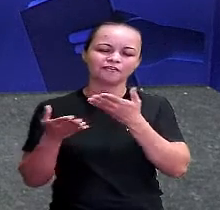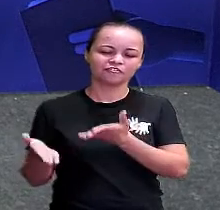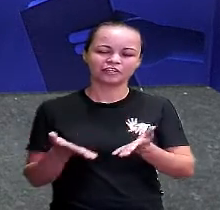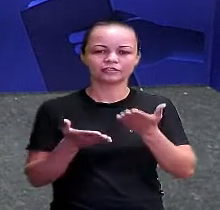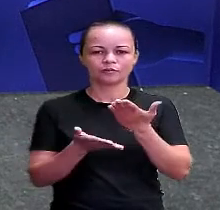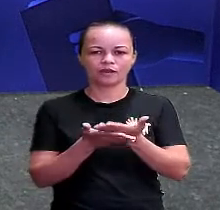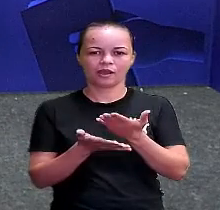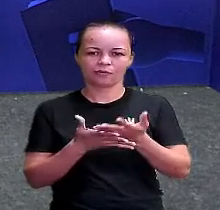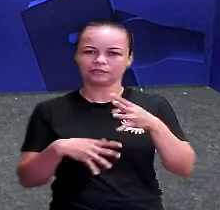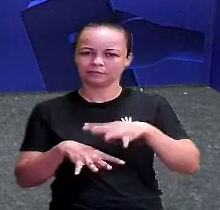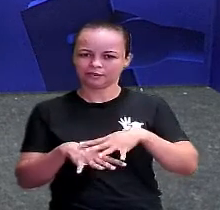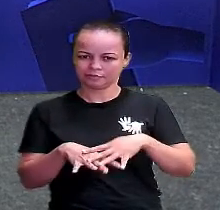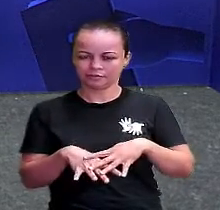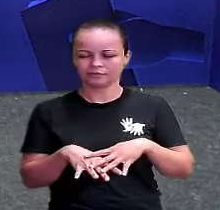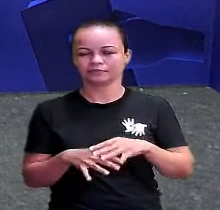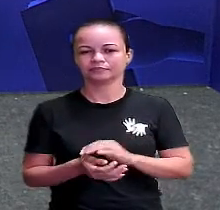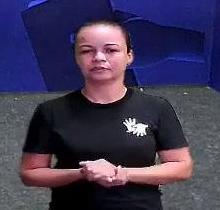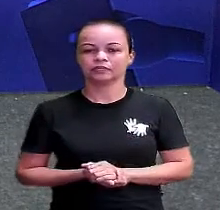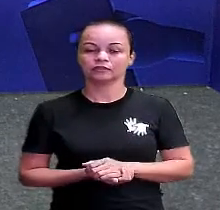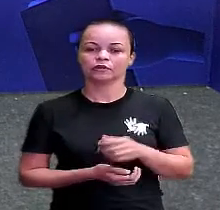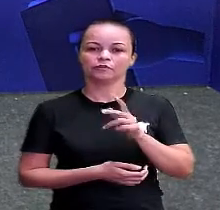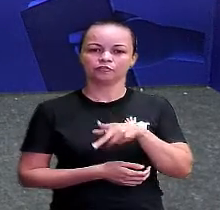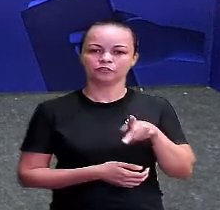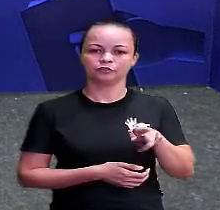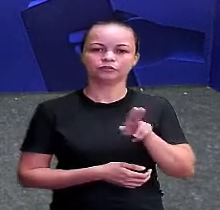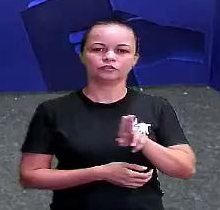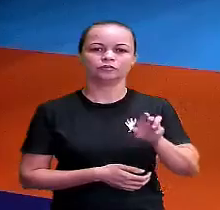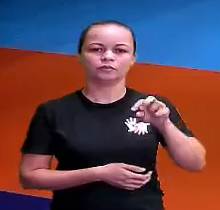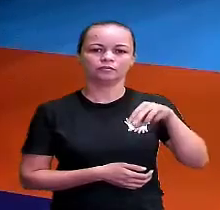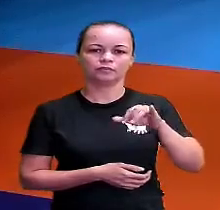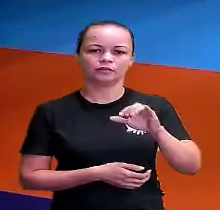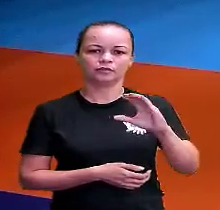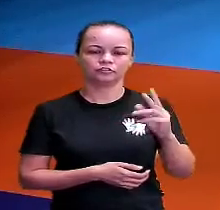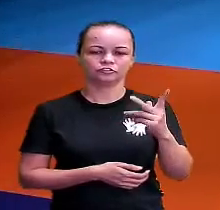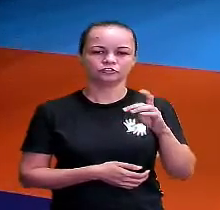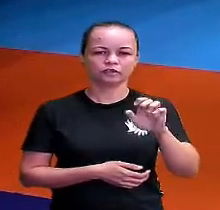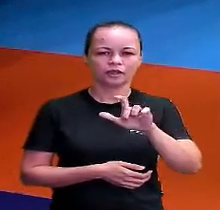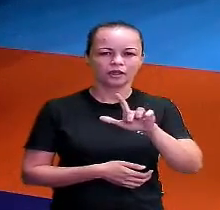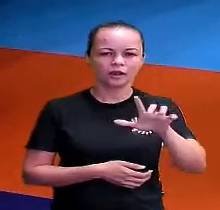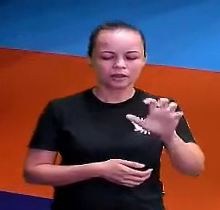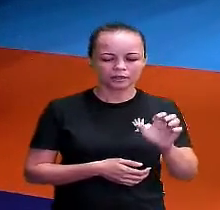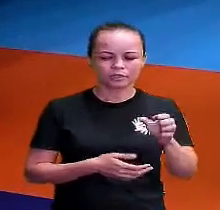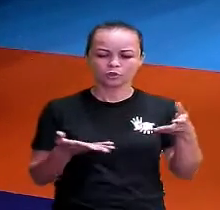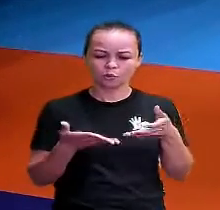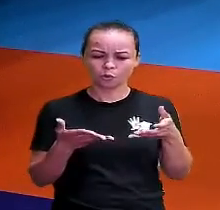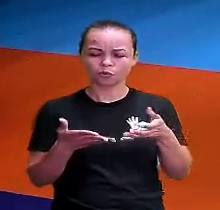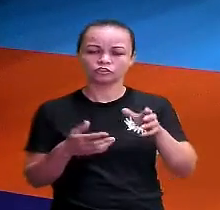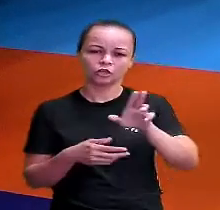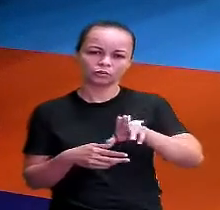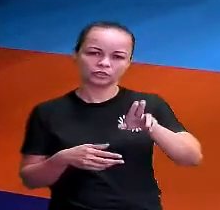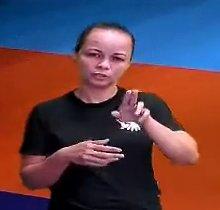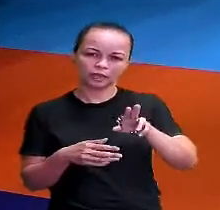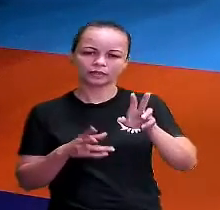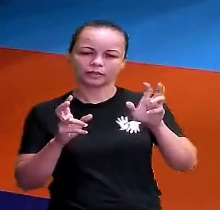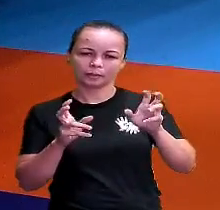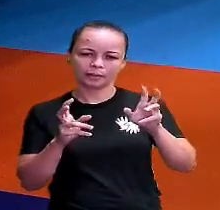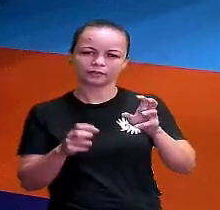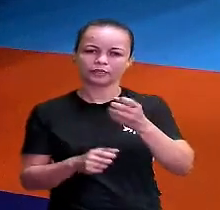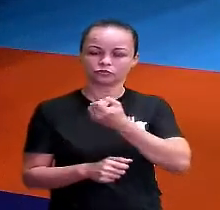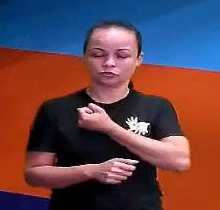de matemática de hoje. Eu me chamo Michele e a nossa unidade temática de hoje é os números. O objeto de